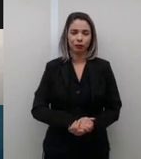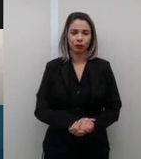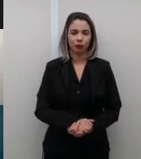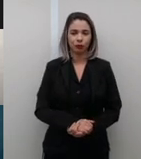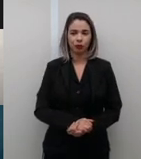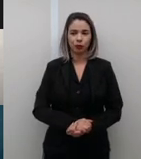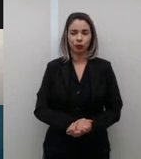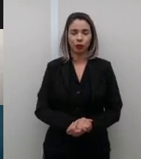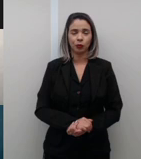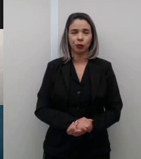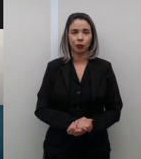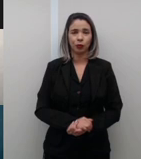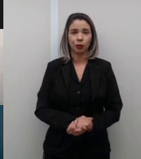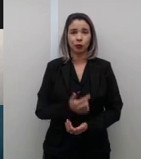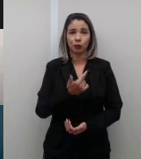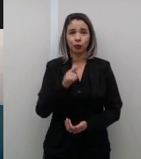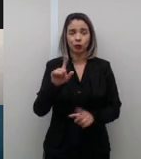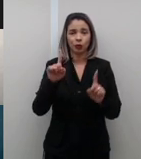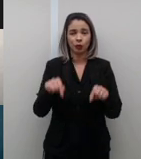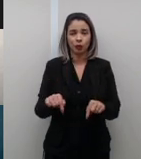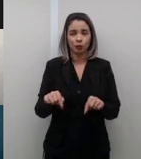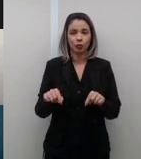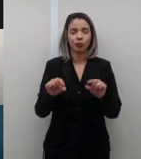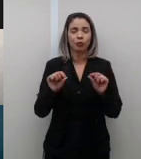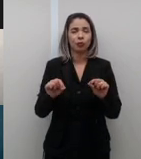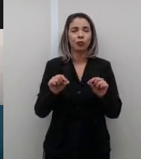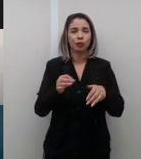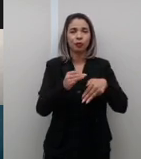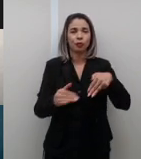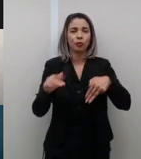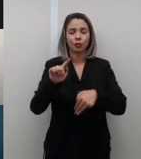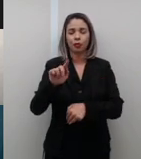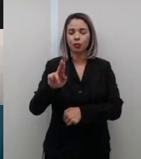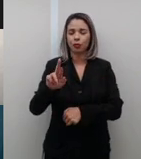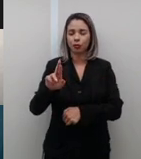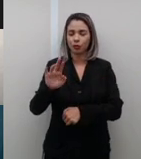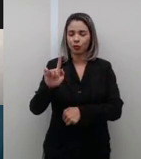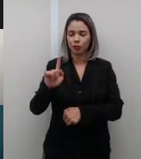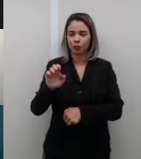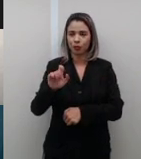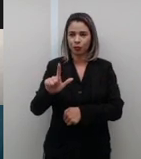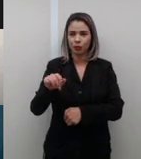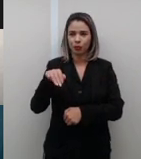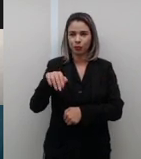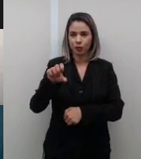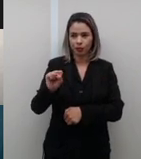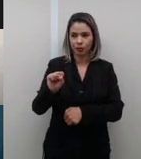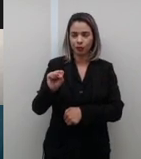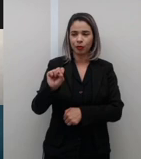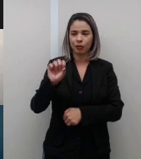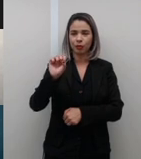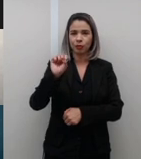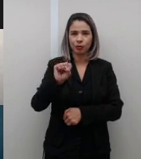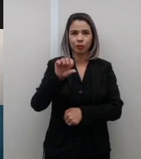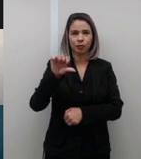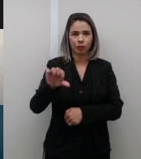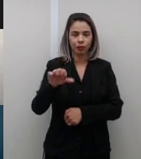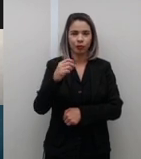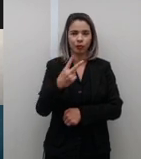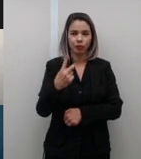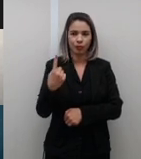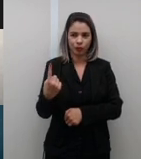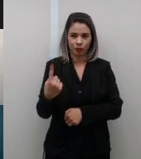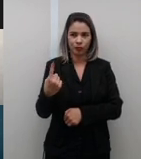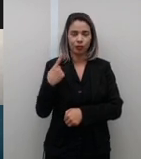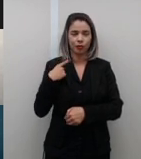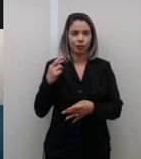Próximo item, ministro Gurgel de Faria, RMS 69221, né, relatora é a ministra Regina Helena